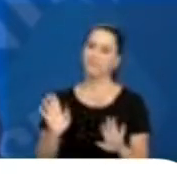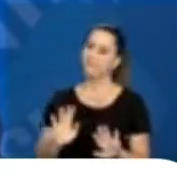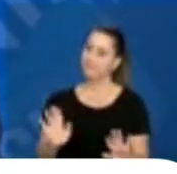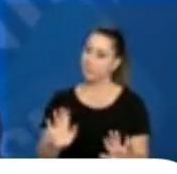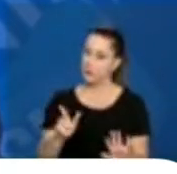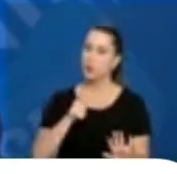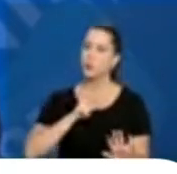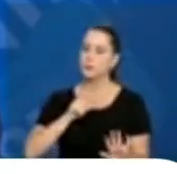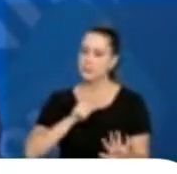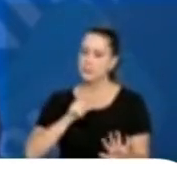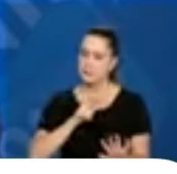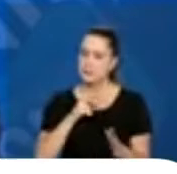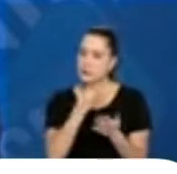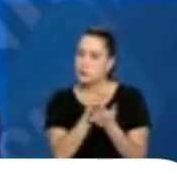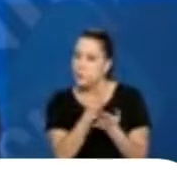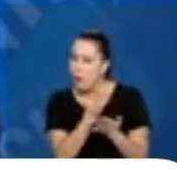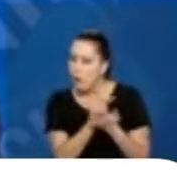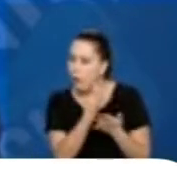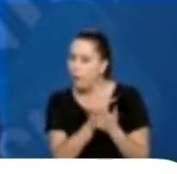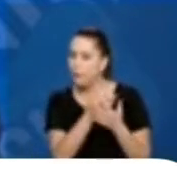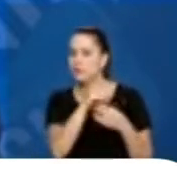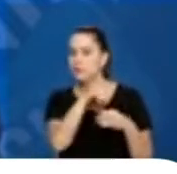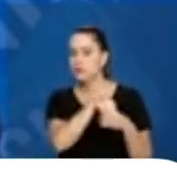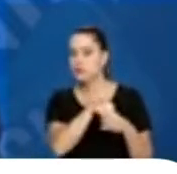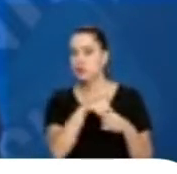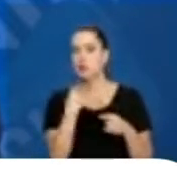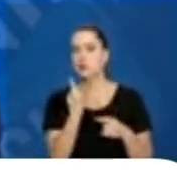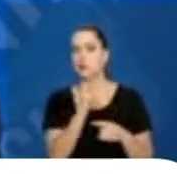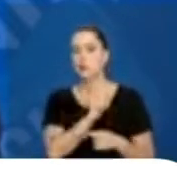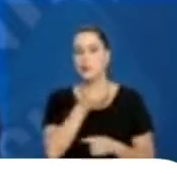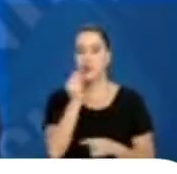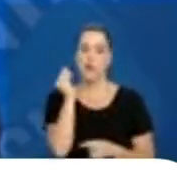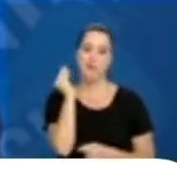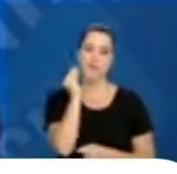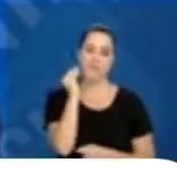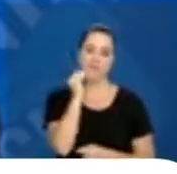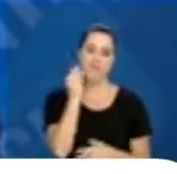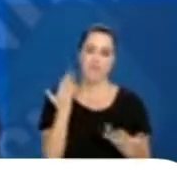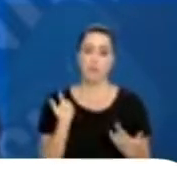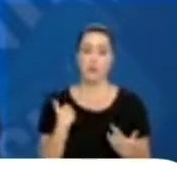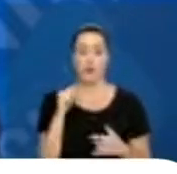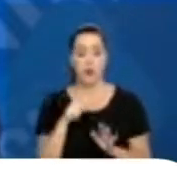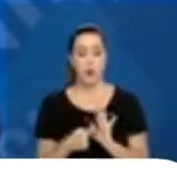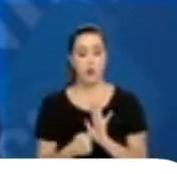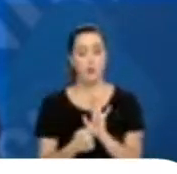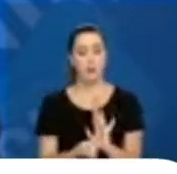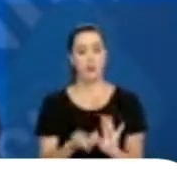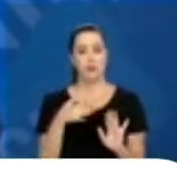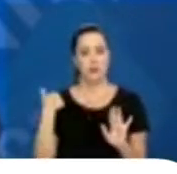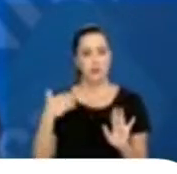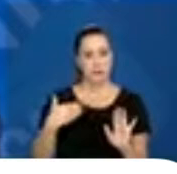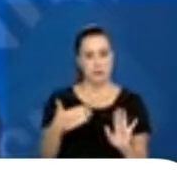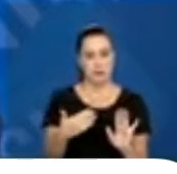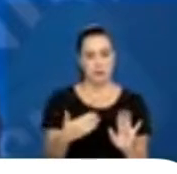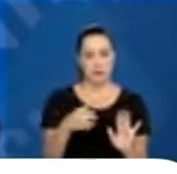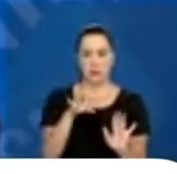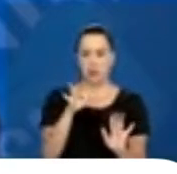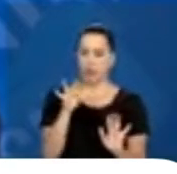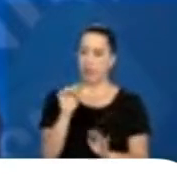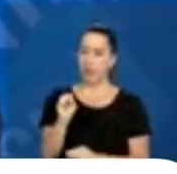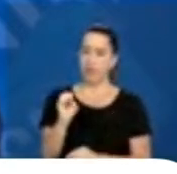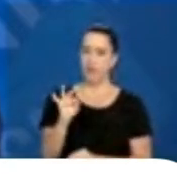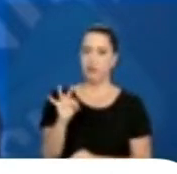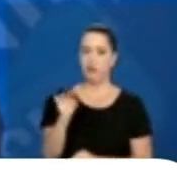Existe um erro significativo em muitos testes que a gente faz. E o que eu coloquei no começo é que a capacidade de